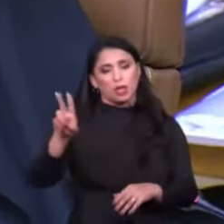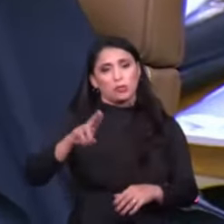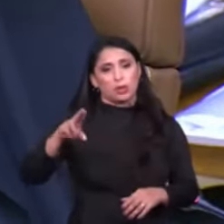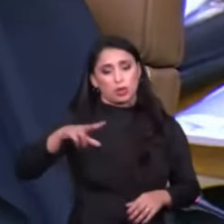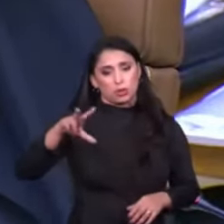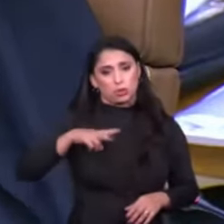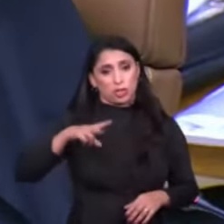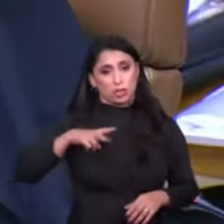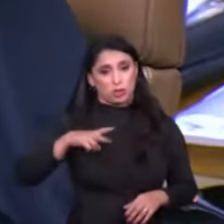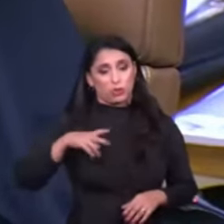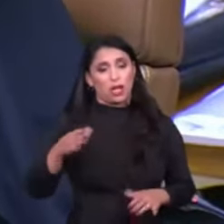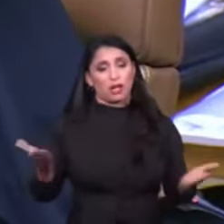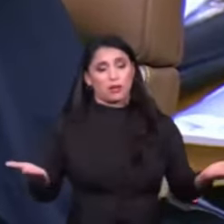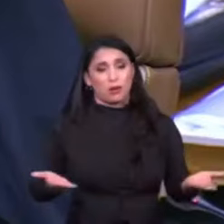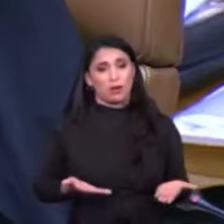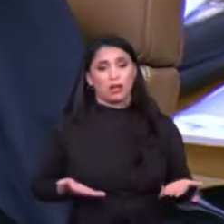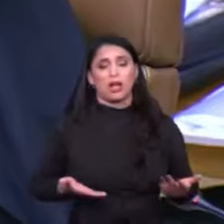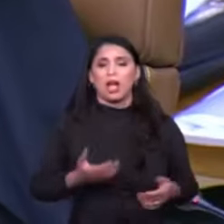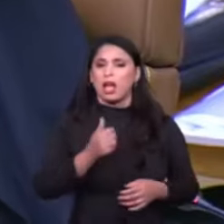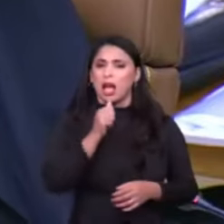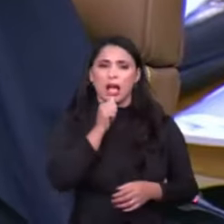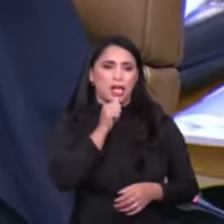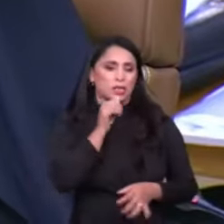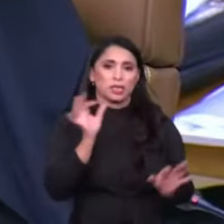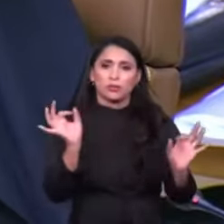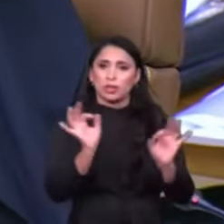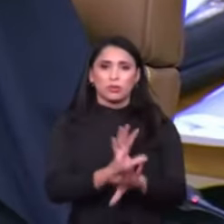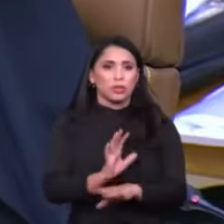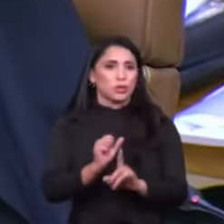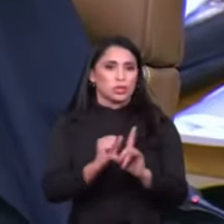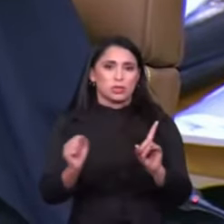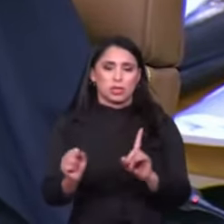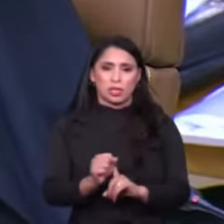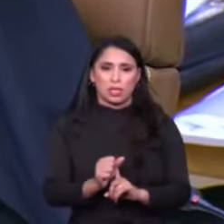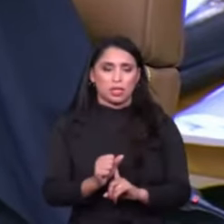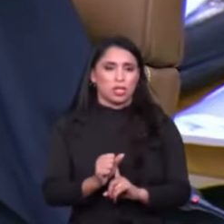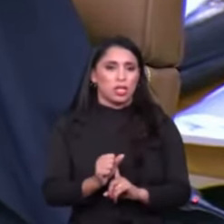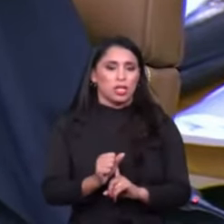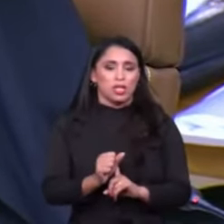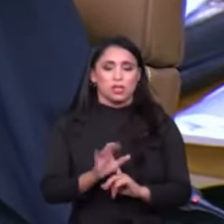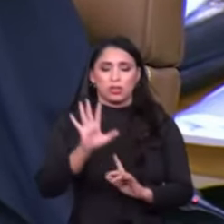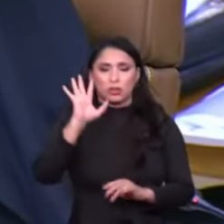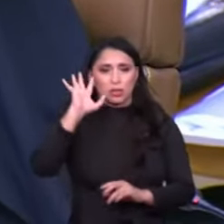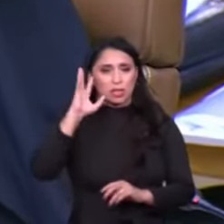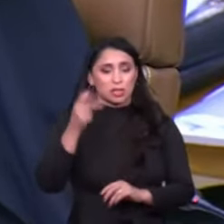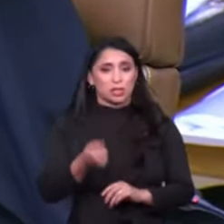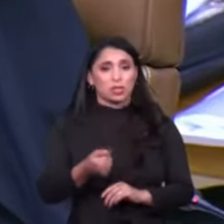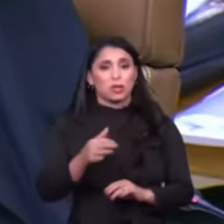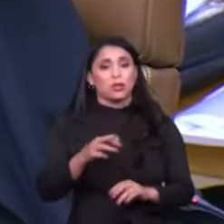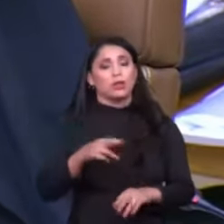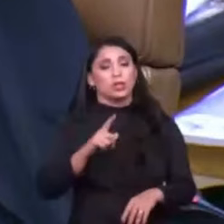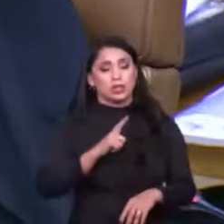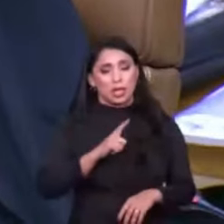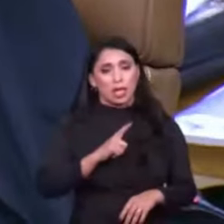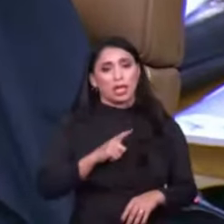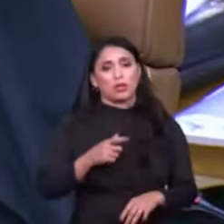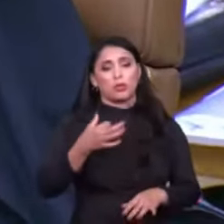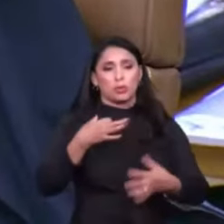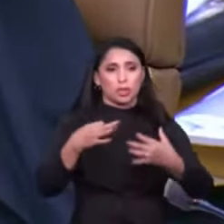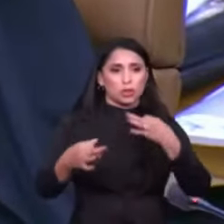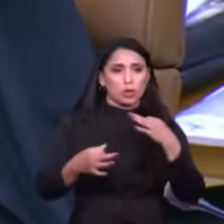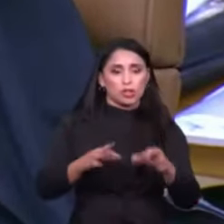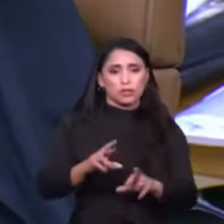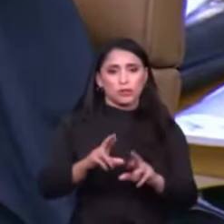até o presente momento, ainda não foi finalizada pela sociedade brasileira, havendo respeitáveis compreensões acerca do seu cabimento